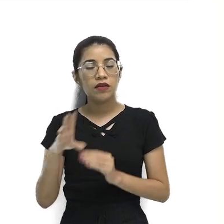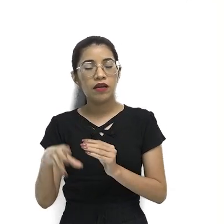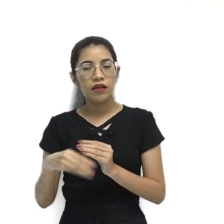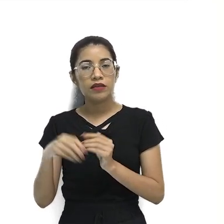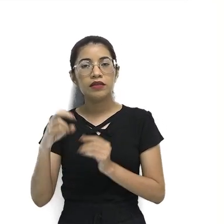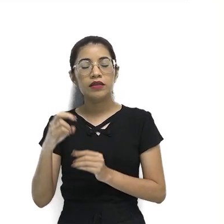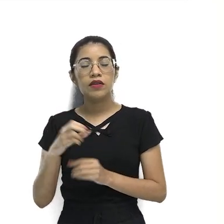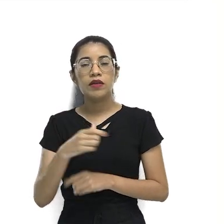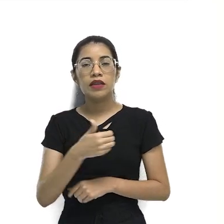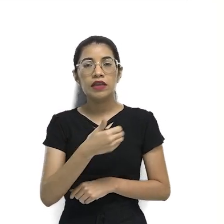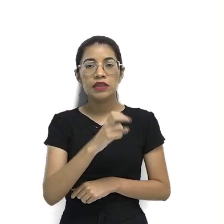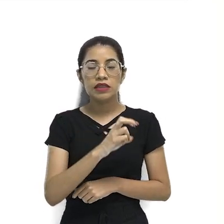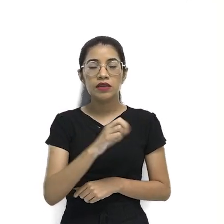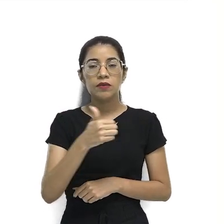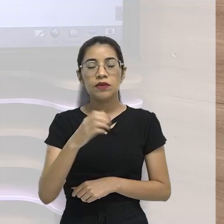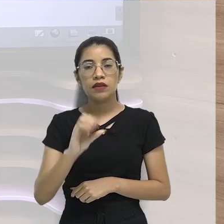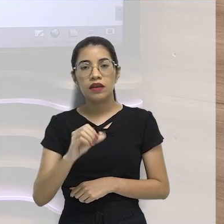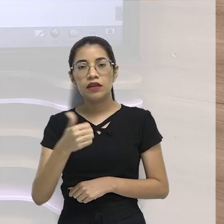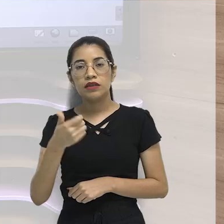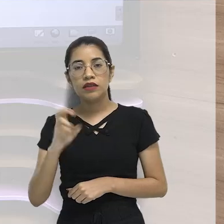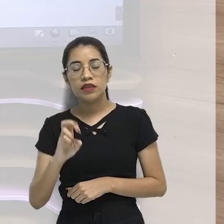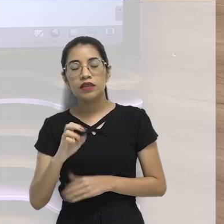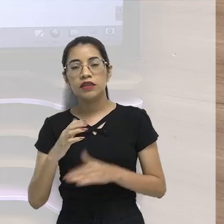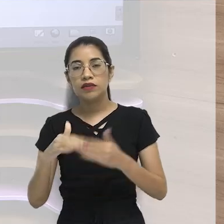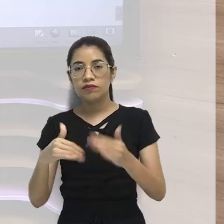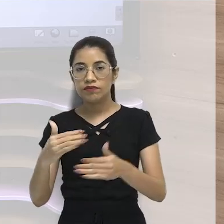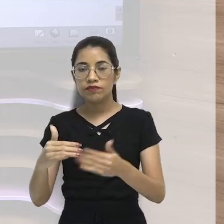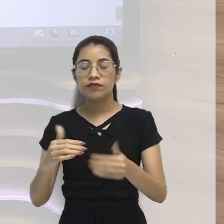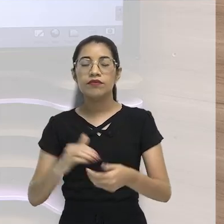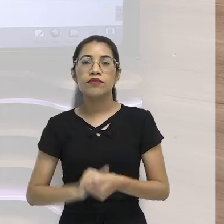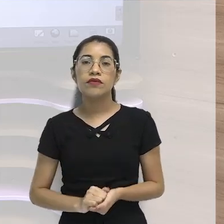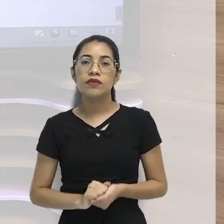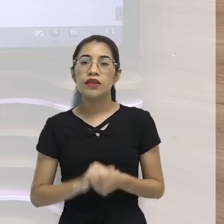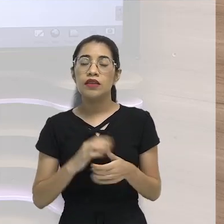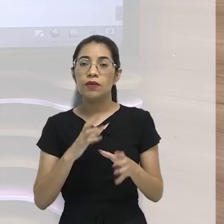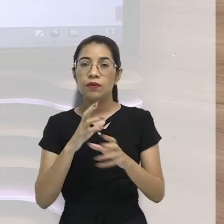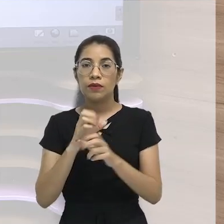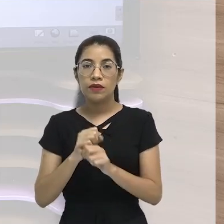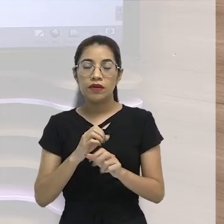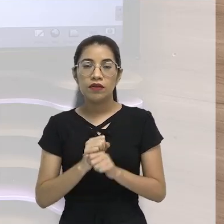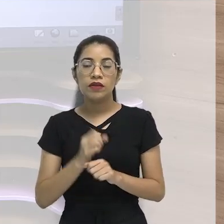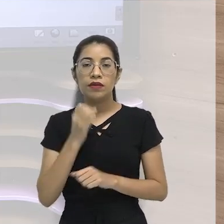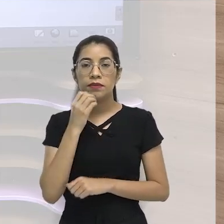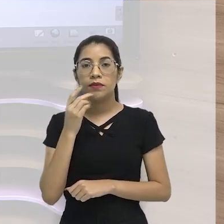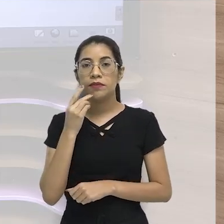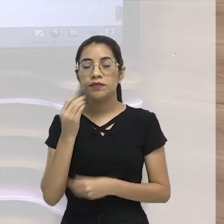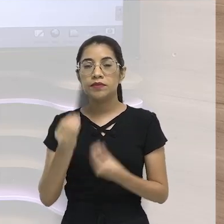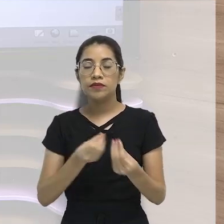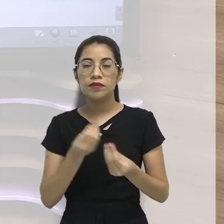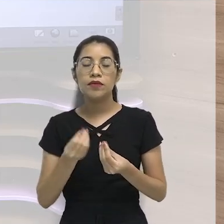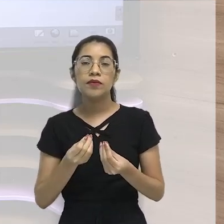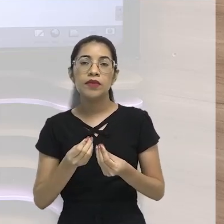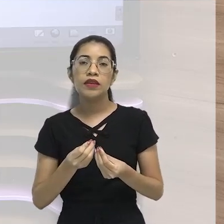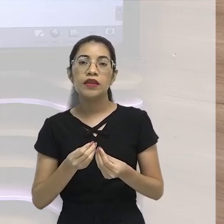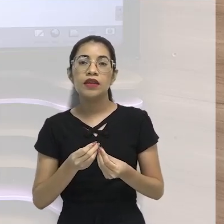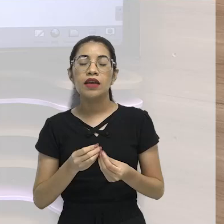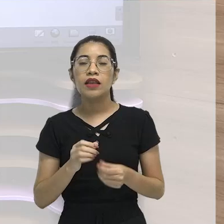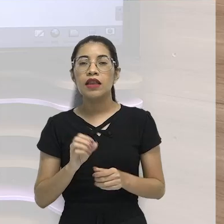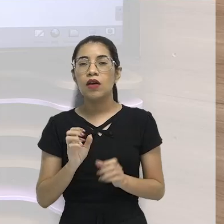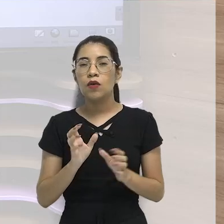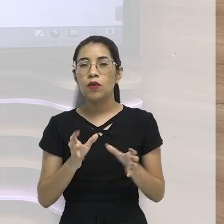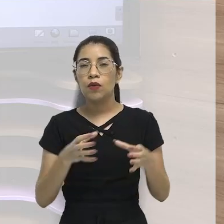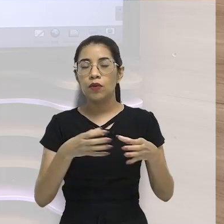10, 15, 20, tá? E assim por diante. Então, esse cálculo da probabilidade ele é feito dessa maneira. Você pega os